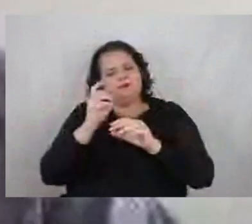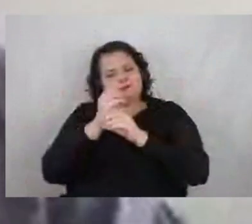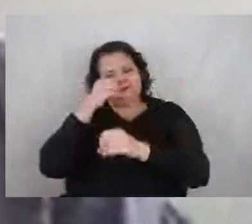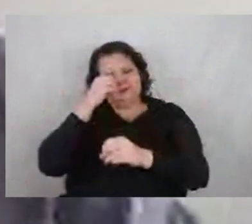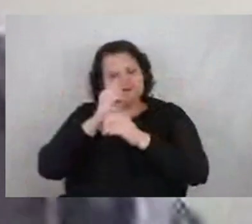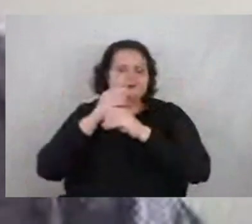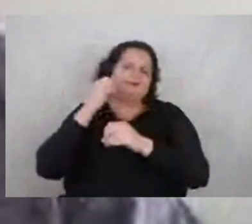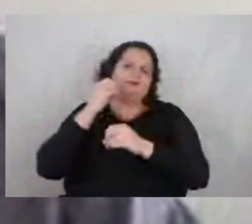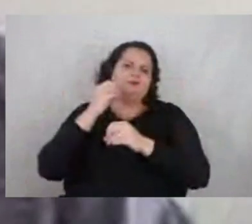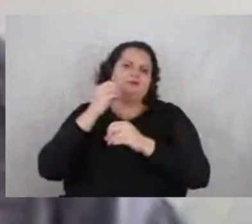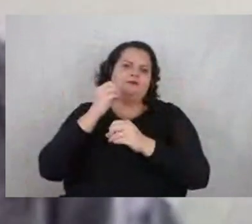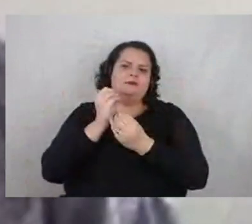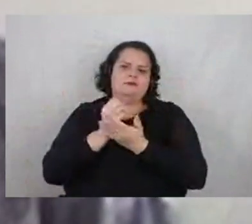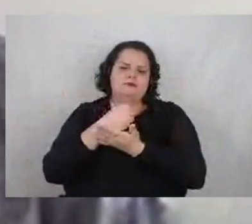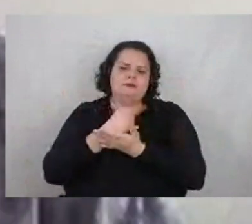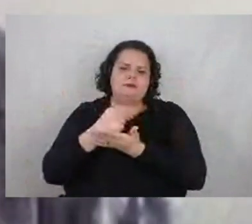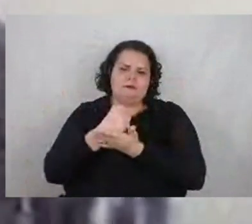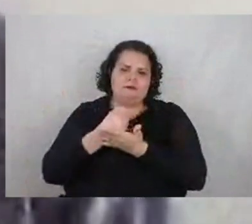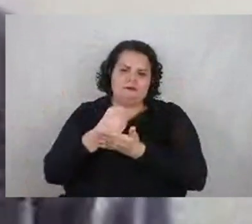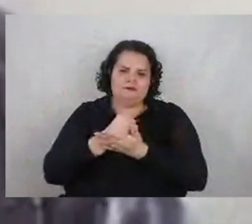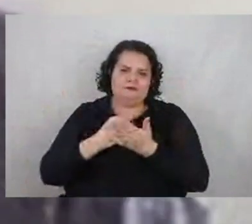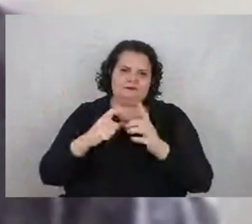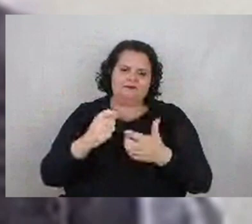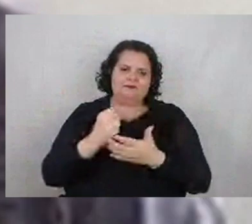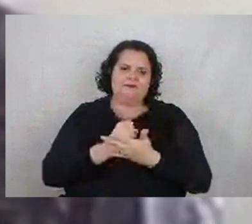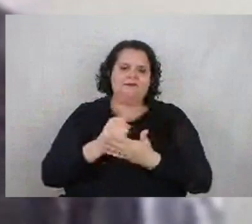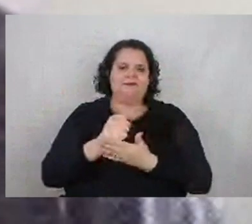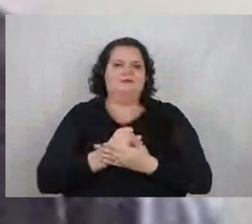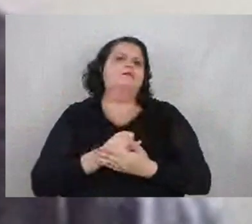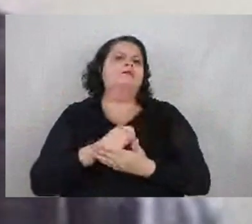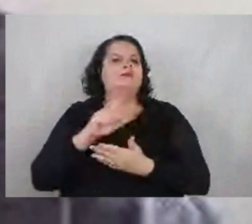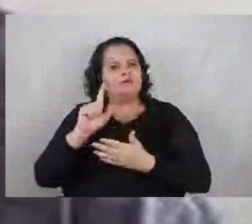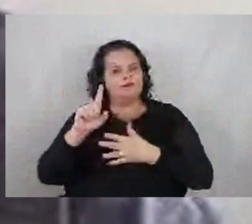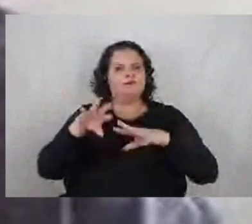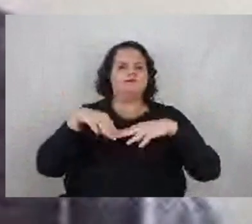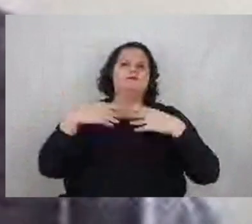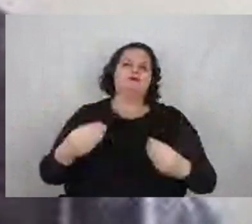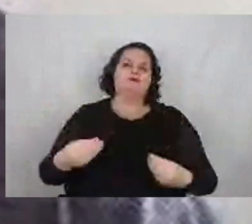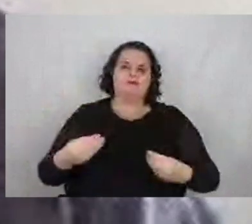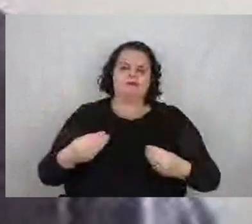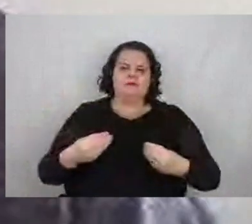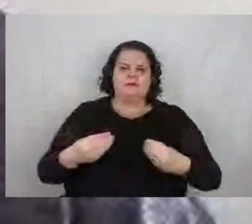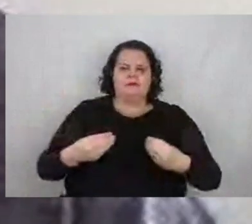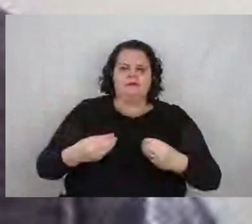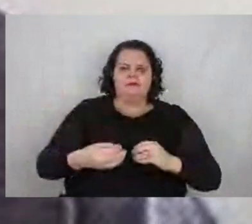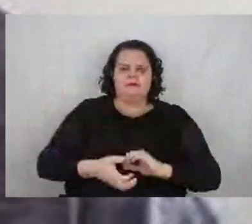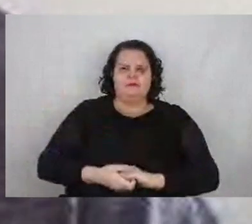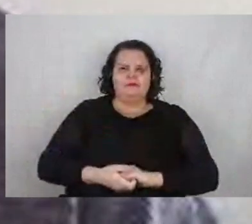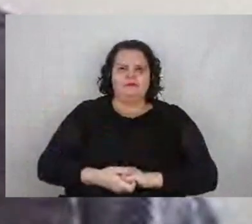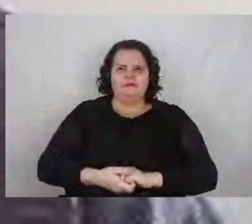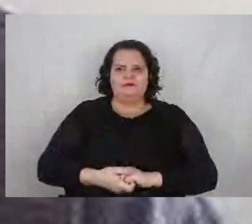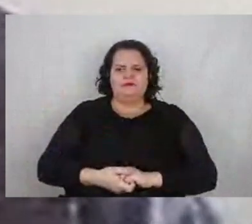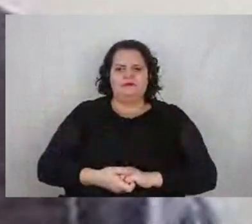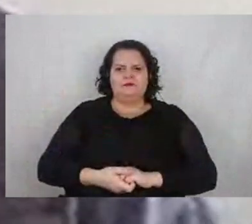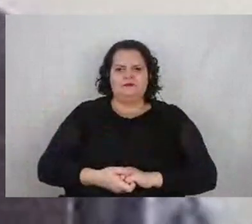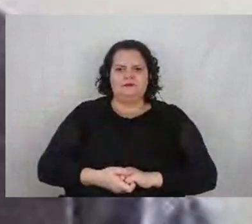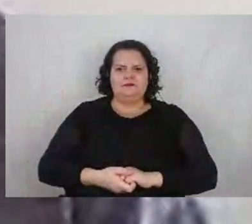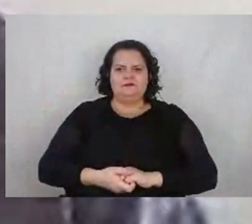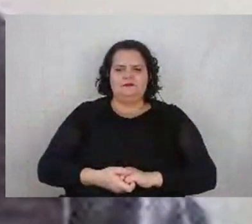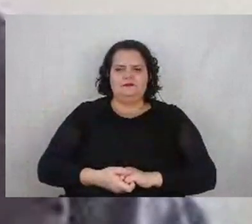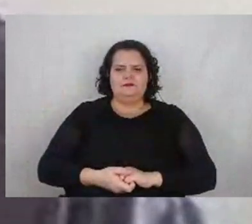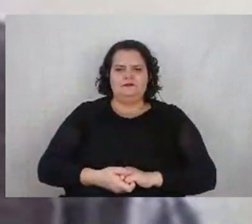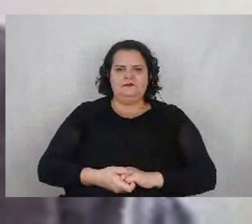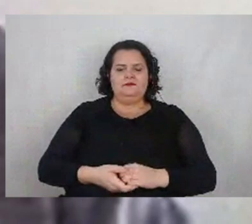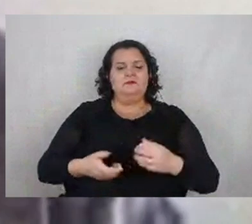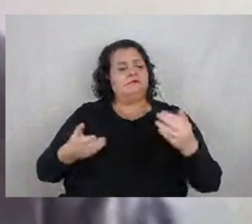Farmacologia, no Laboratório de Sinalização e Morte Celular da Escola Paulista de Medicina, Universidade Federal de São Paulo. Então, iremos